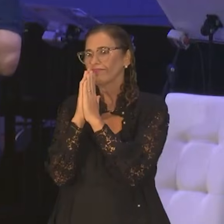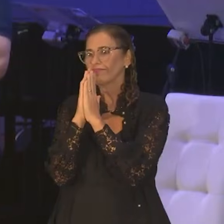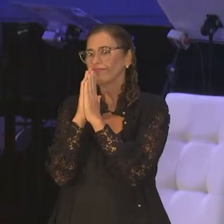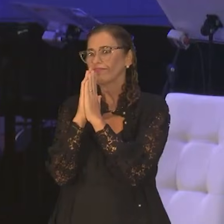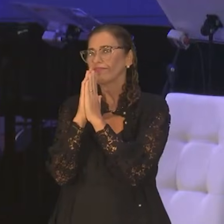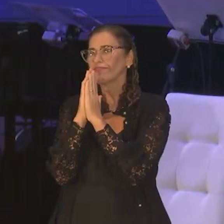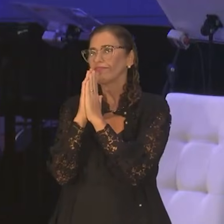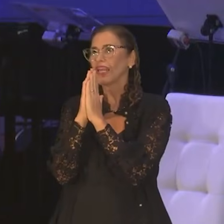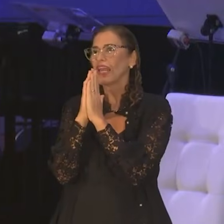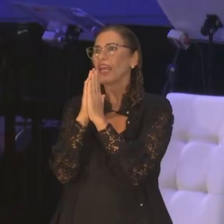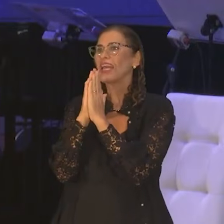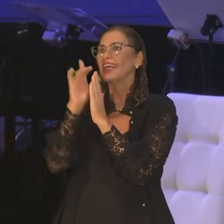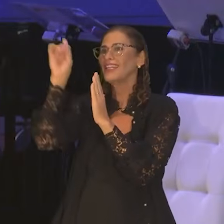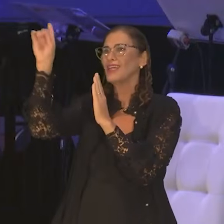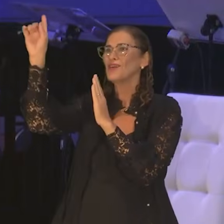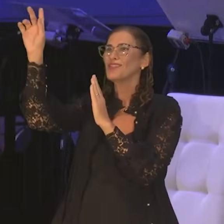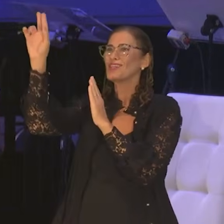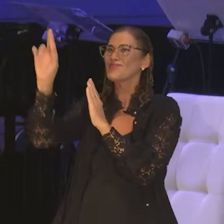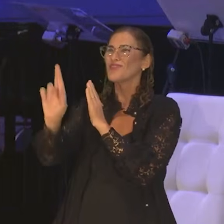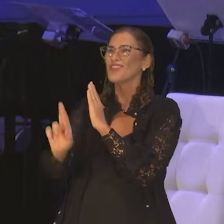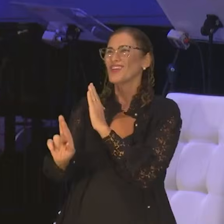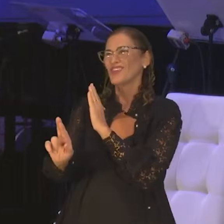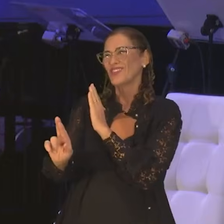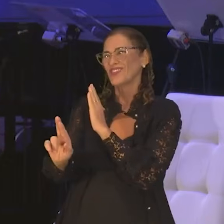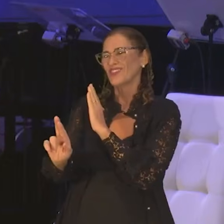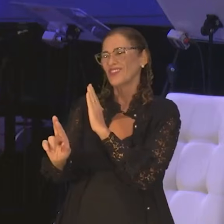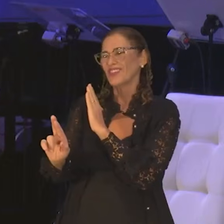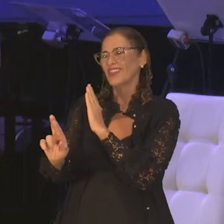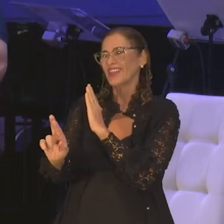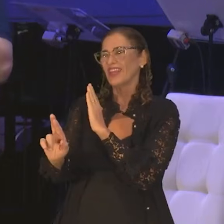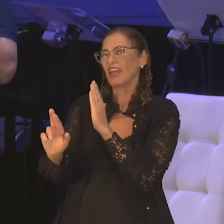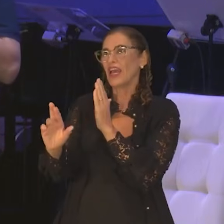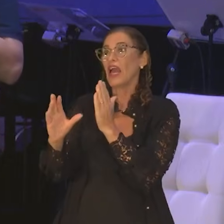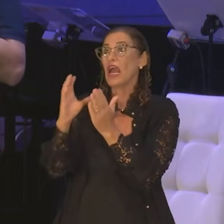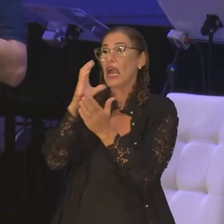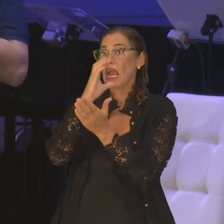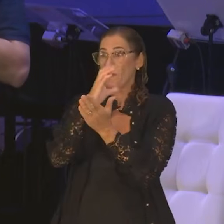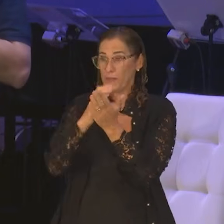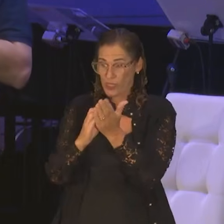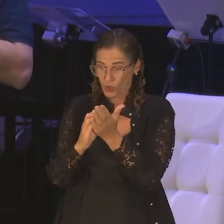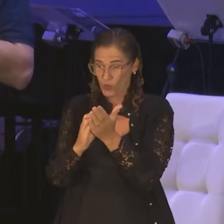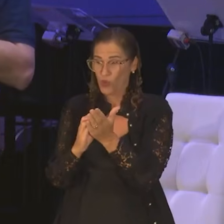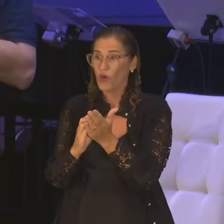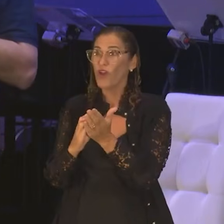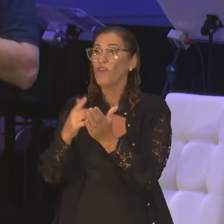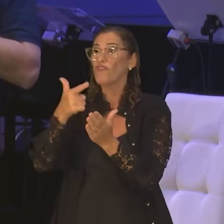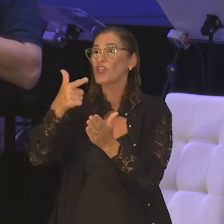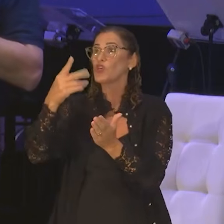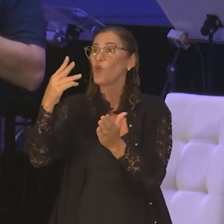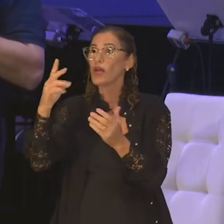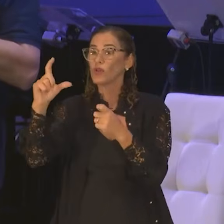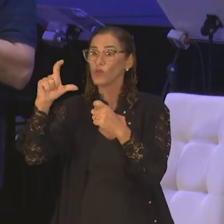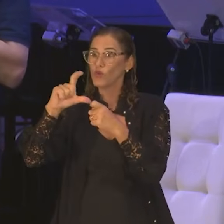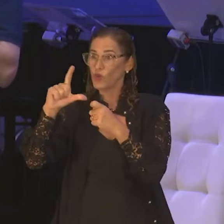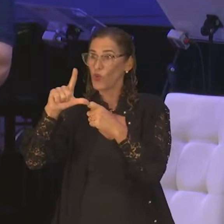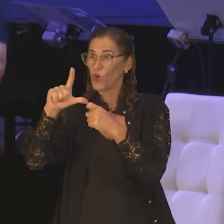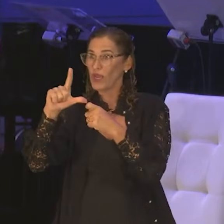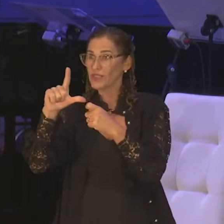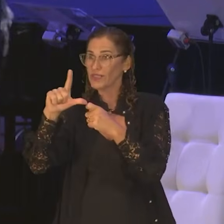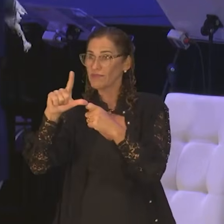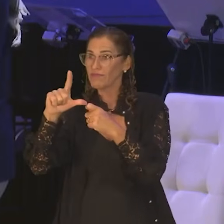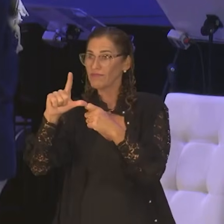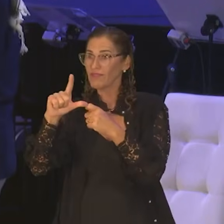E Deus me respondeu. Com o capítulo 24 do Evangelho de Lucas, versículo